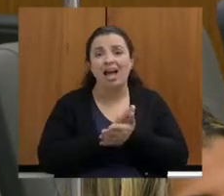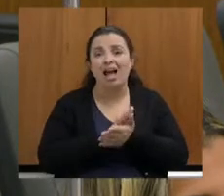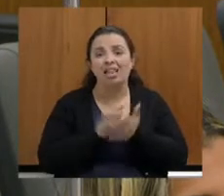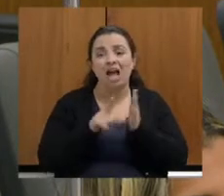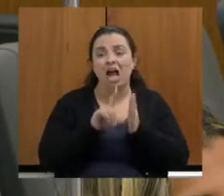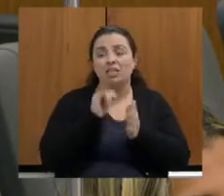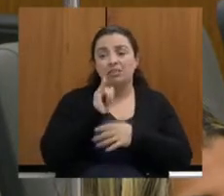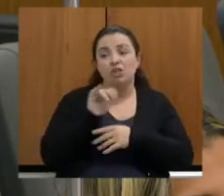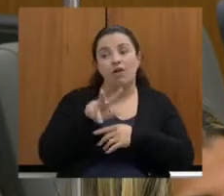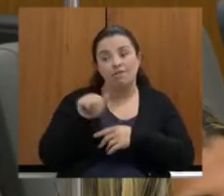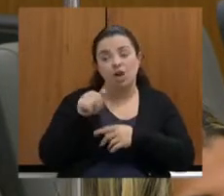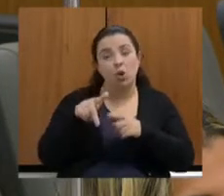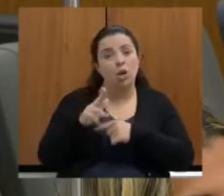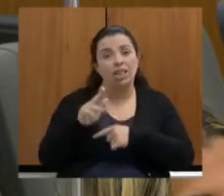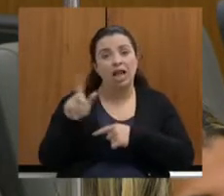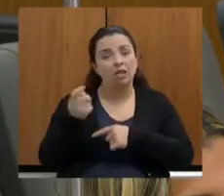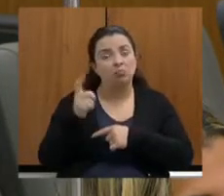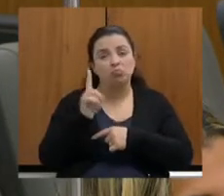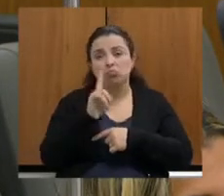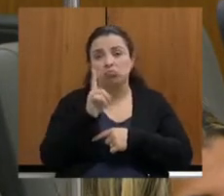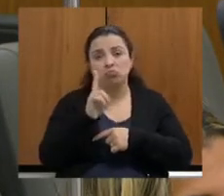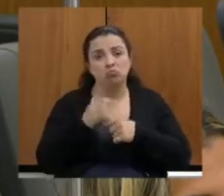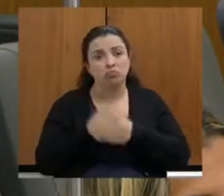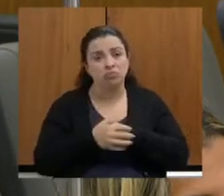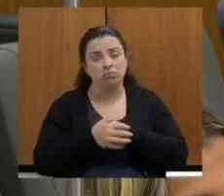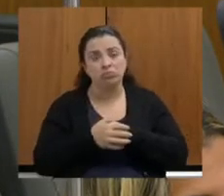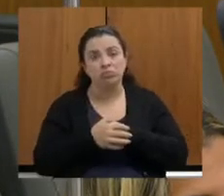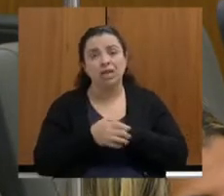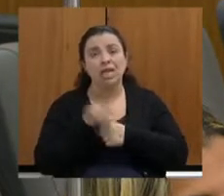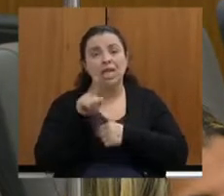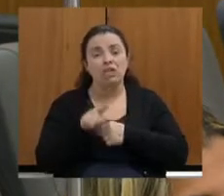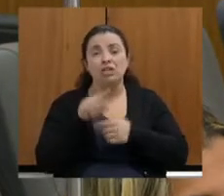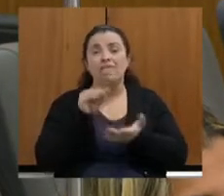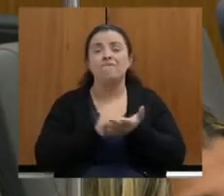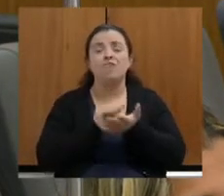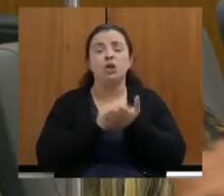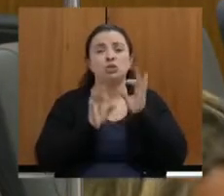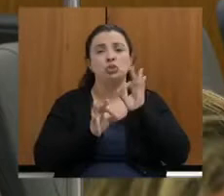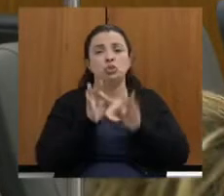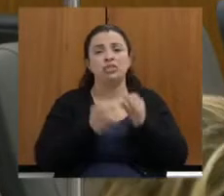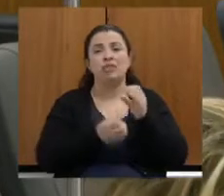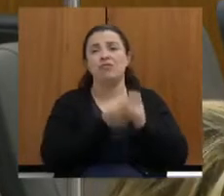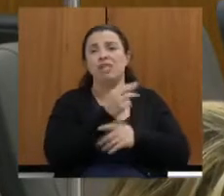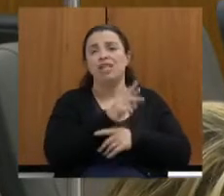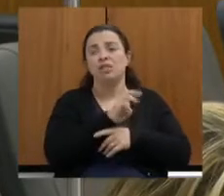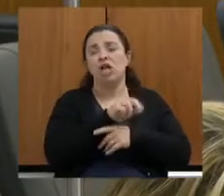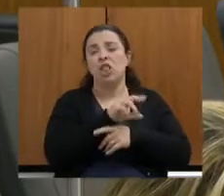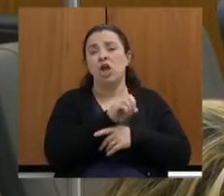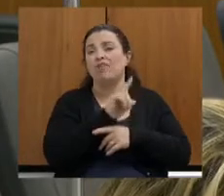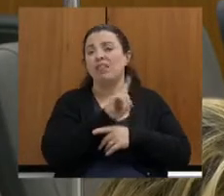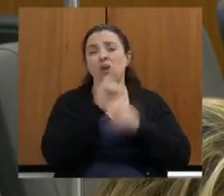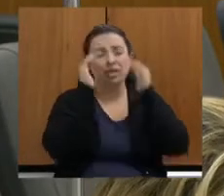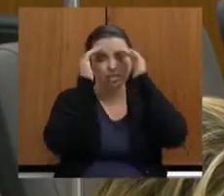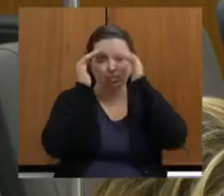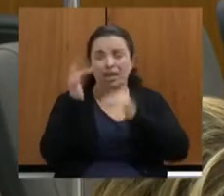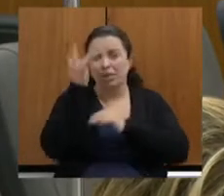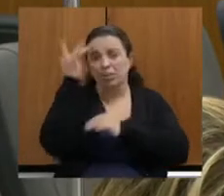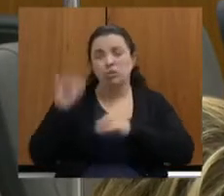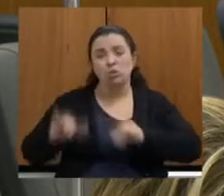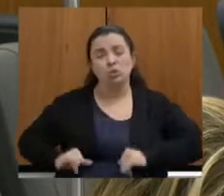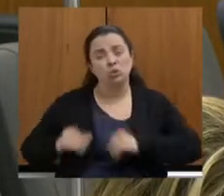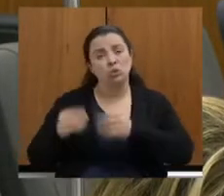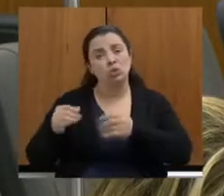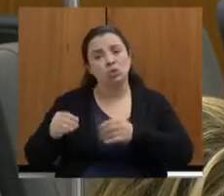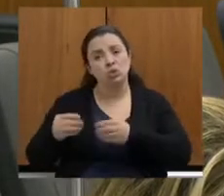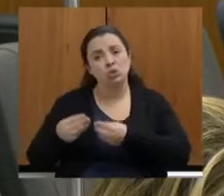cartão deles entendeu então isso é uma injustiça Fundação renova no respeito ao atingido ela foi cometer o